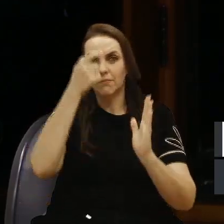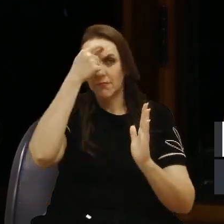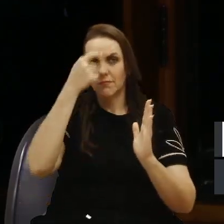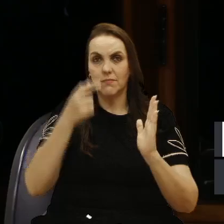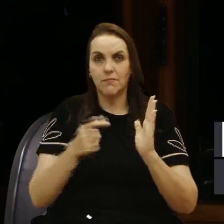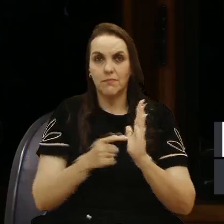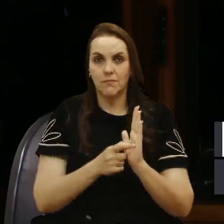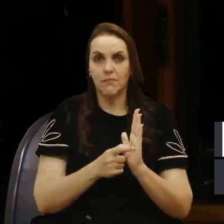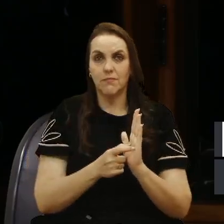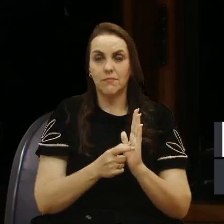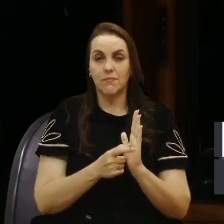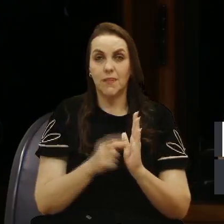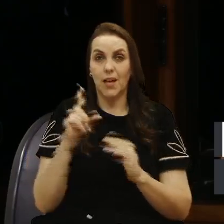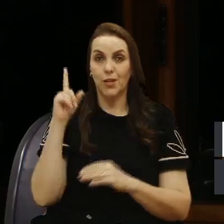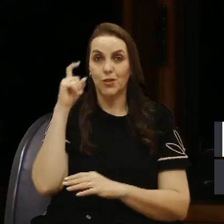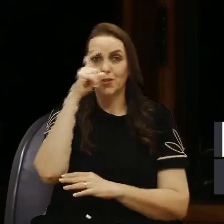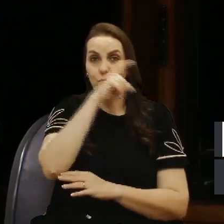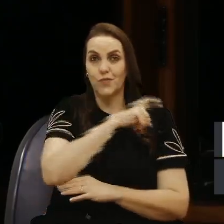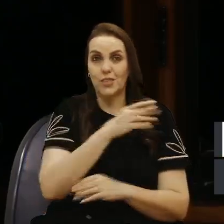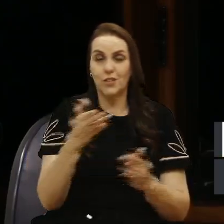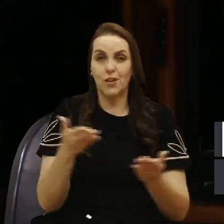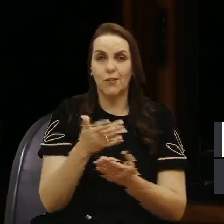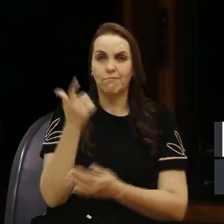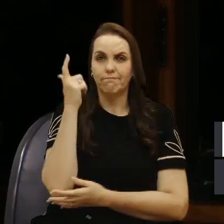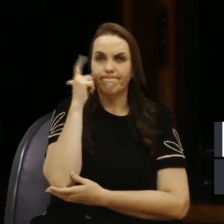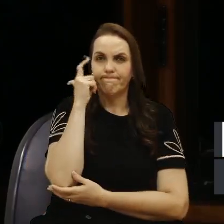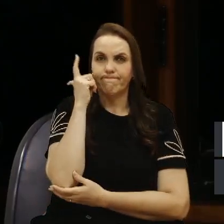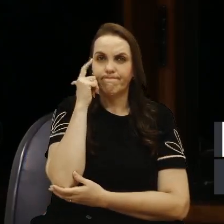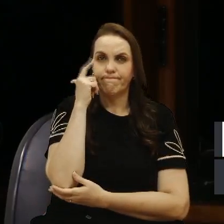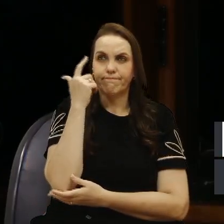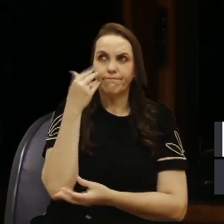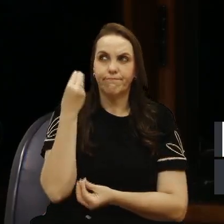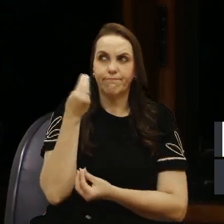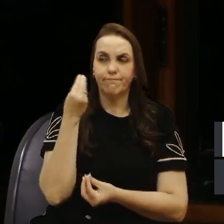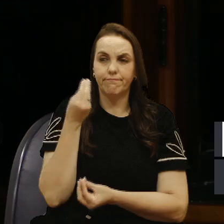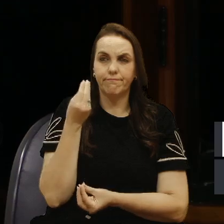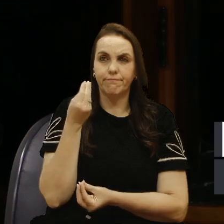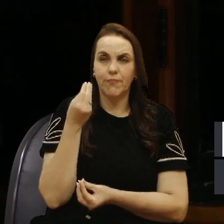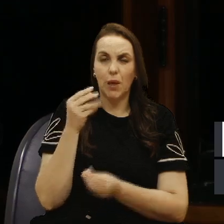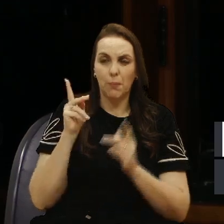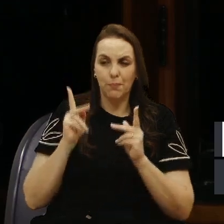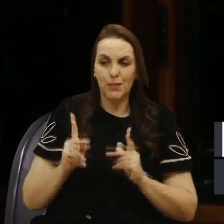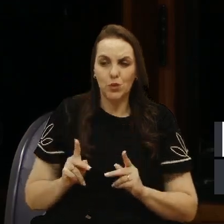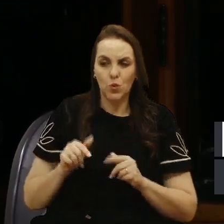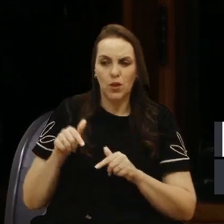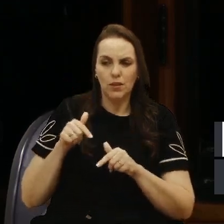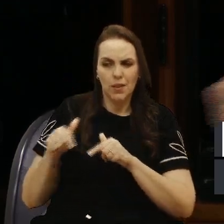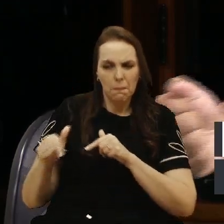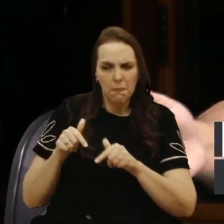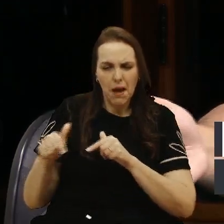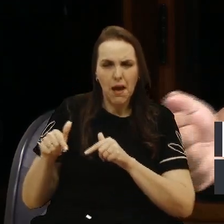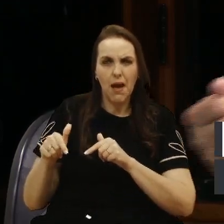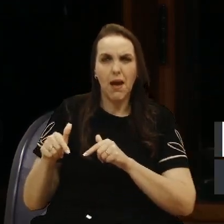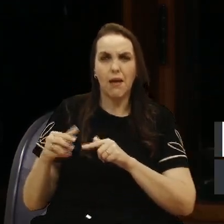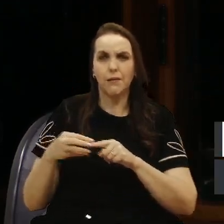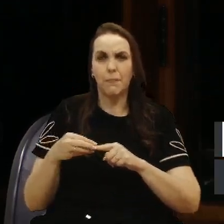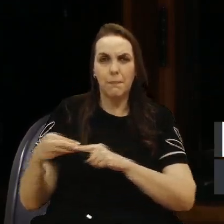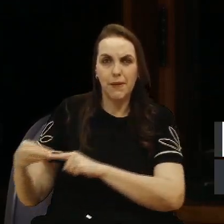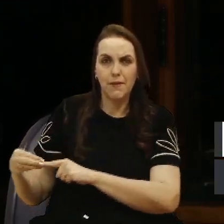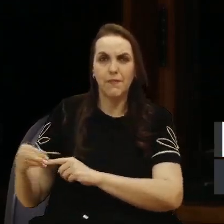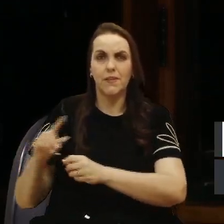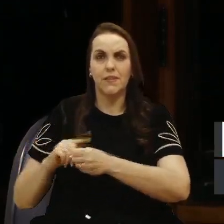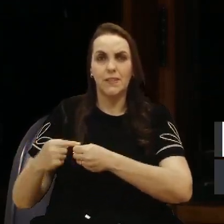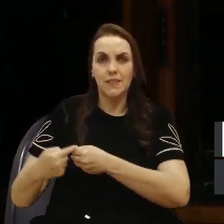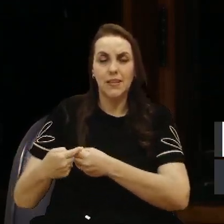artificial, é muito difícil pensar que um trabalhador da periferia da cidade ou alguém que está